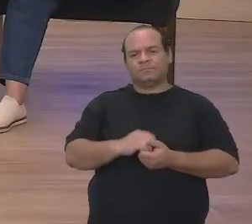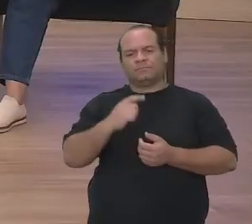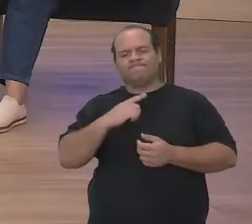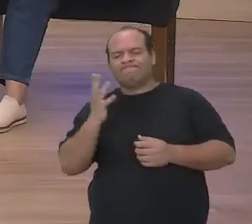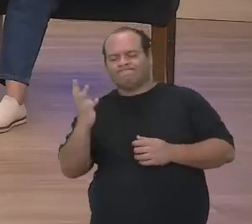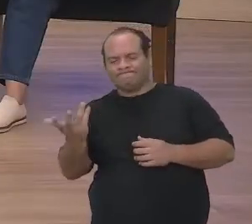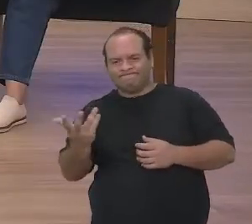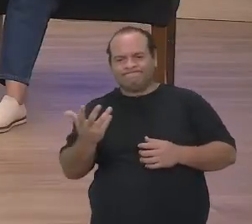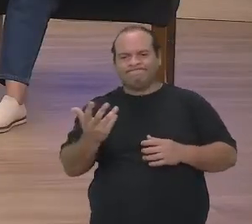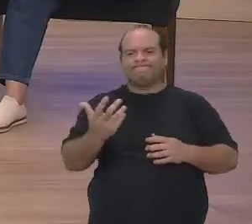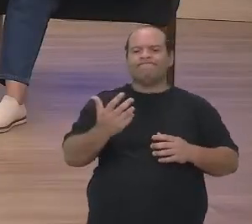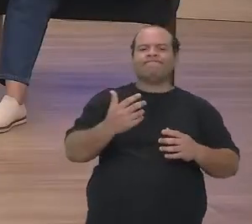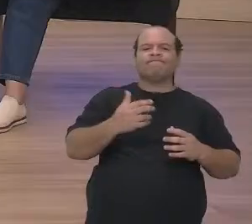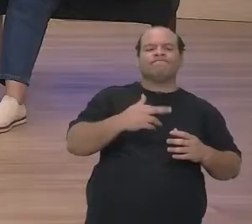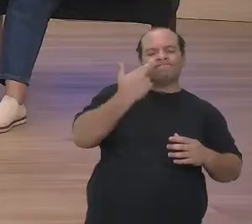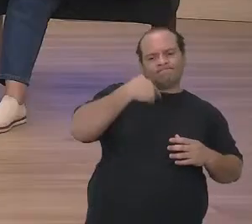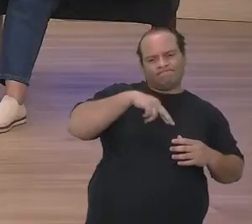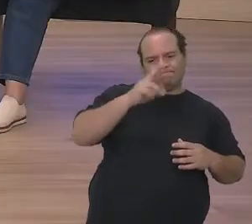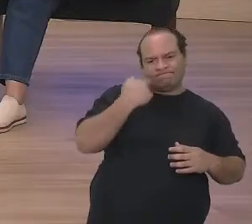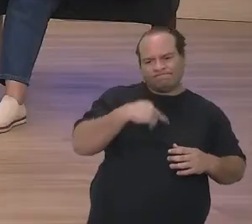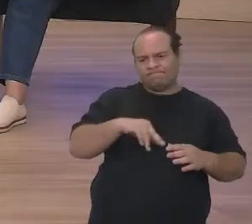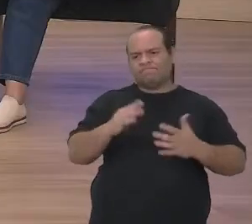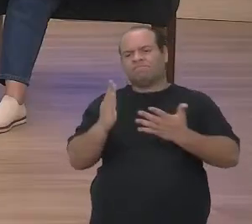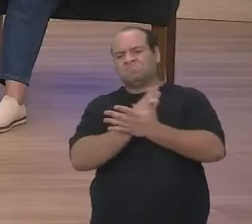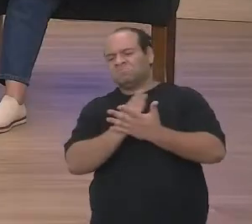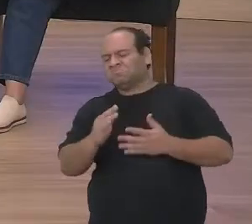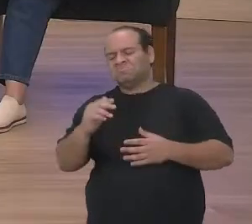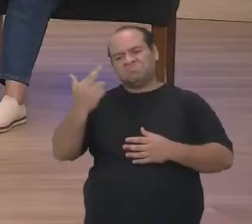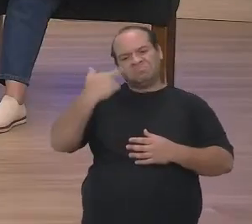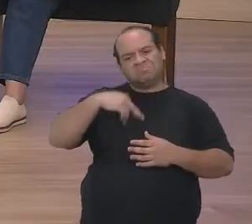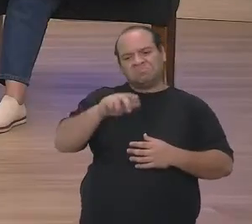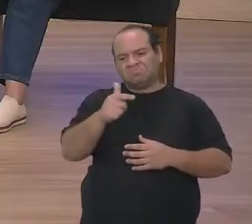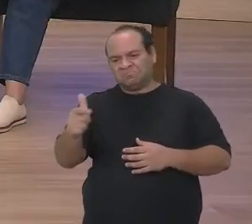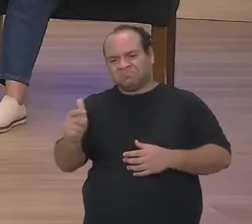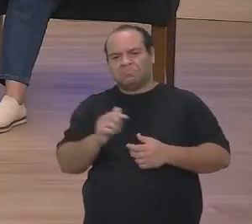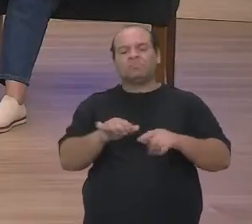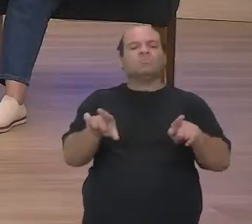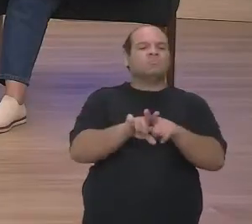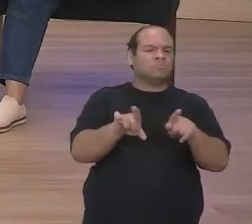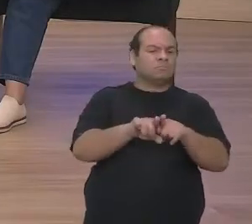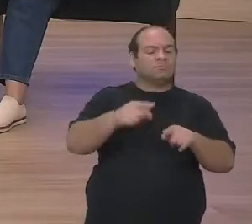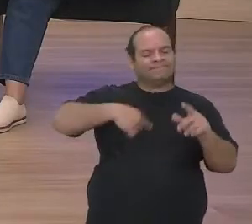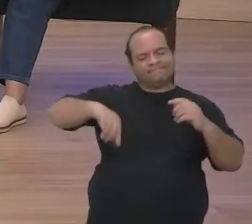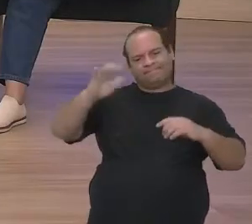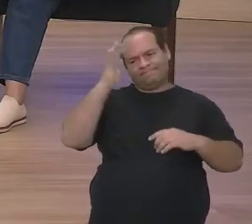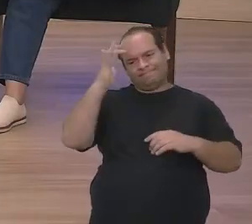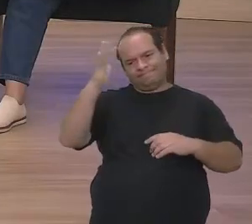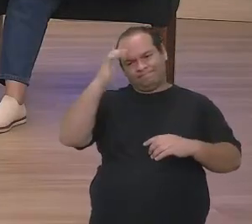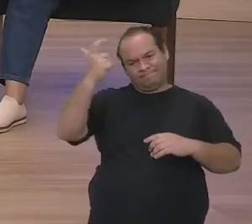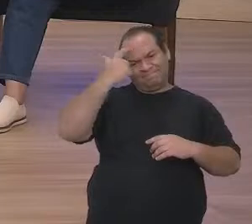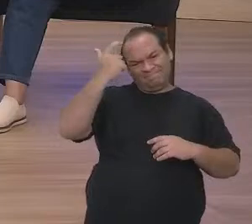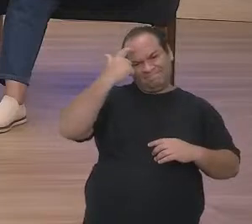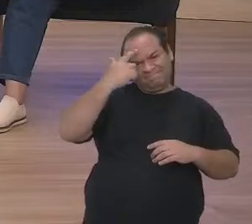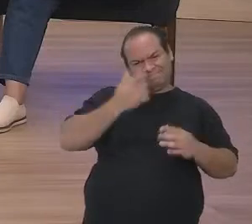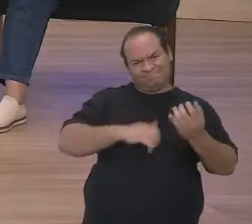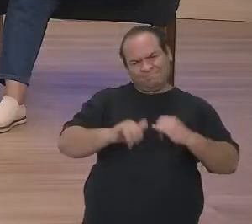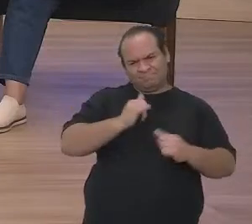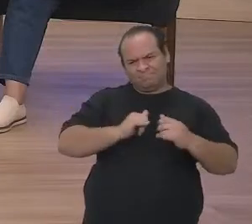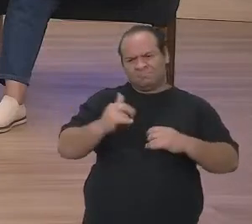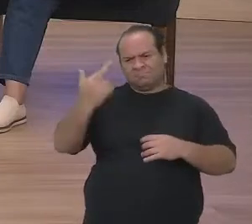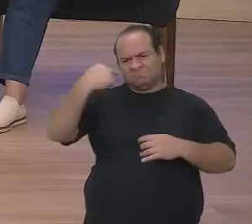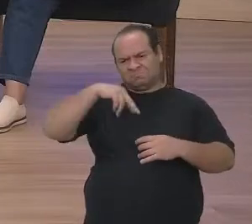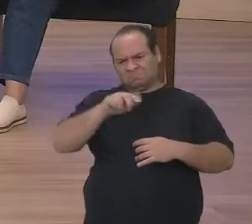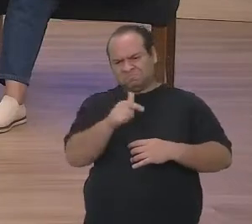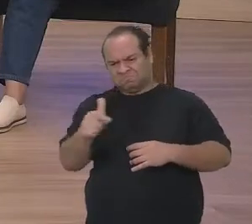das energias renováveis e das não renováveis. Às vezes, quando a gente para pensar numa energia não